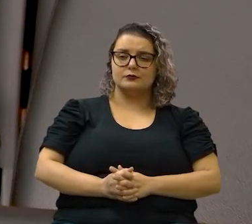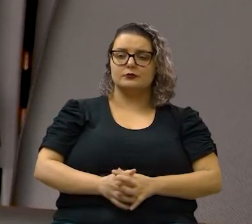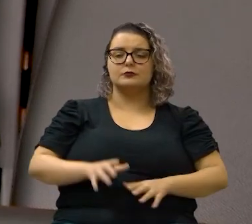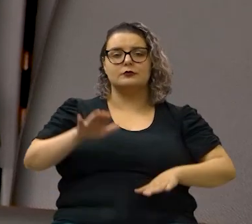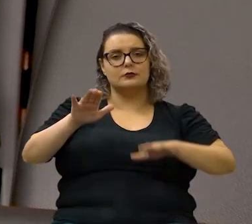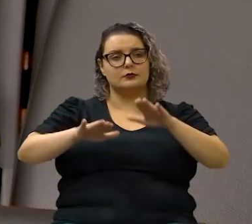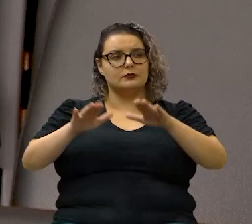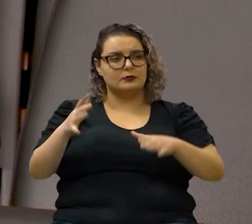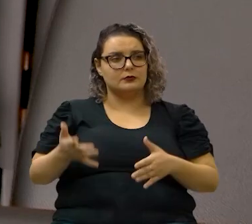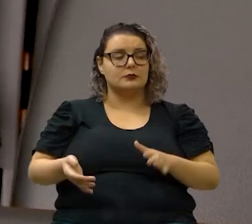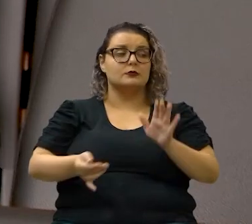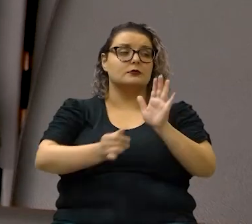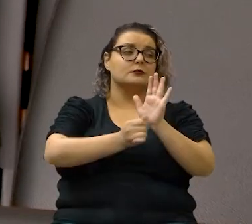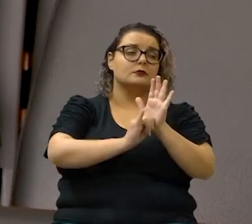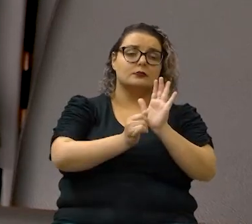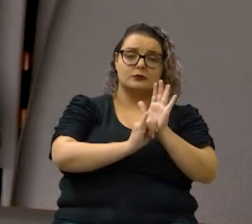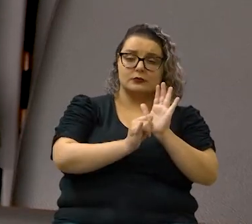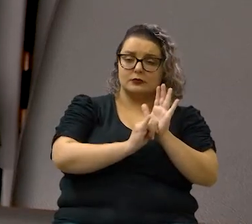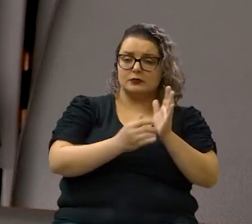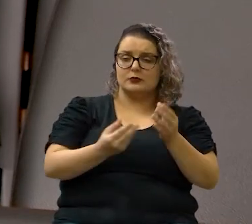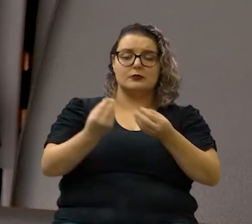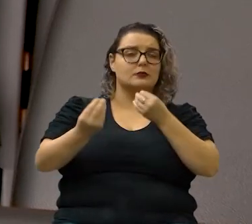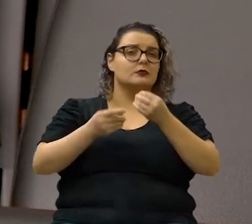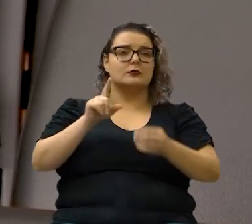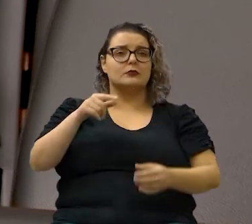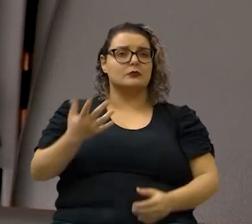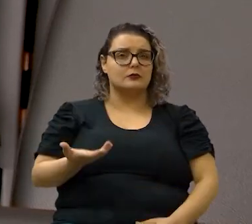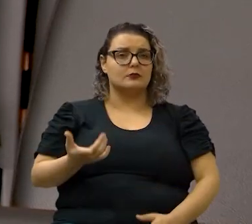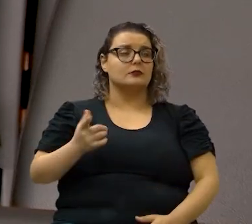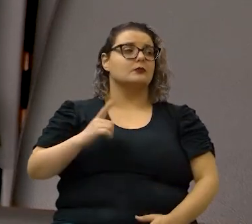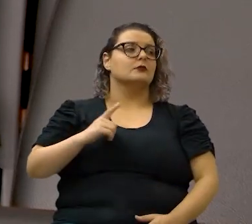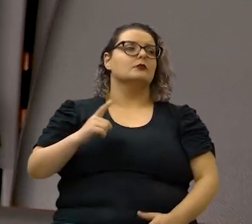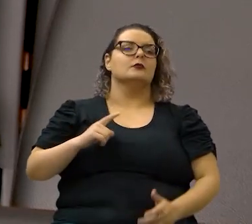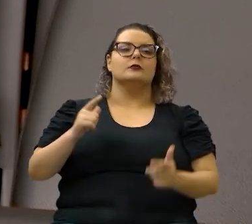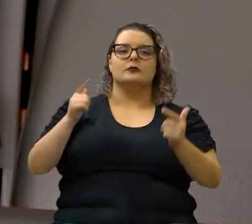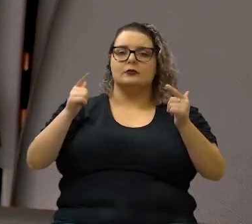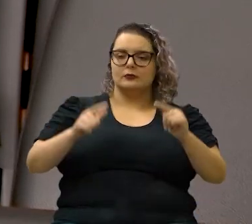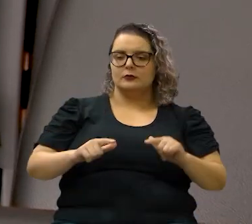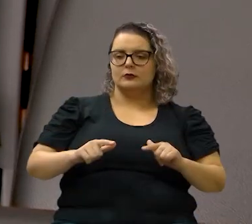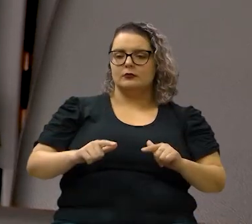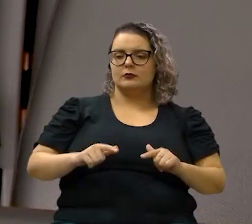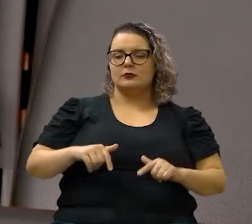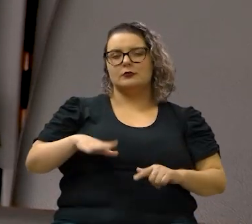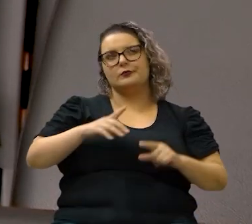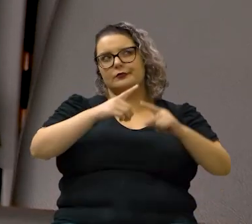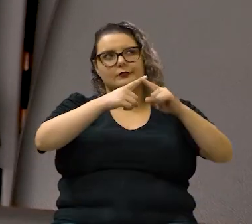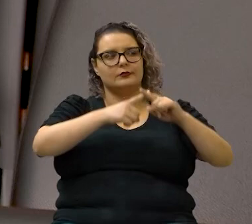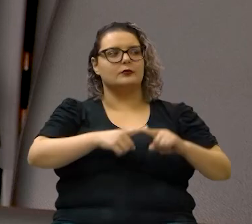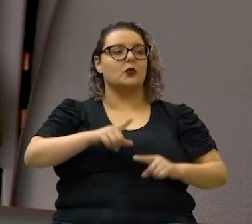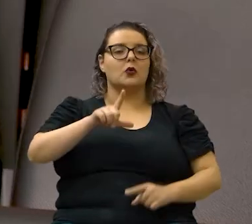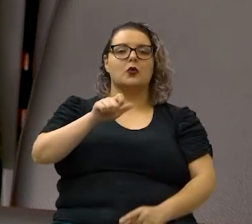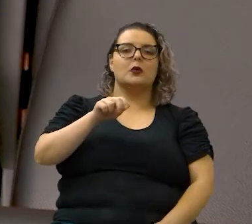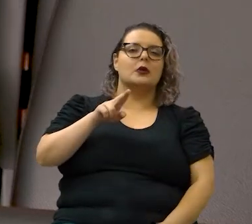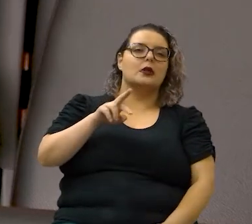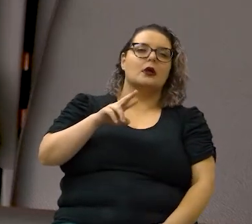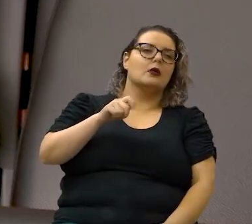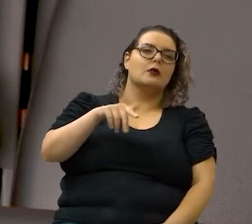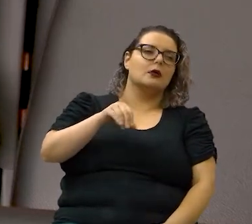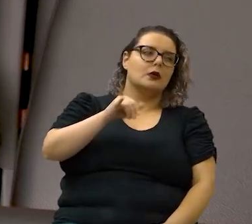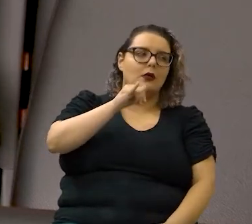vezes alvos de edital, como alvos de edital, você tem um espaço, principalmente aqueles mais disputados, vamos dizer, o